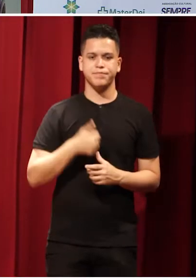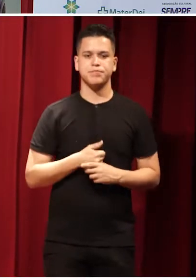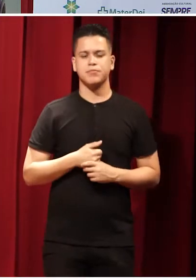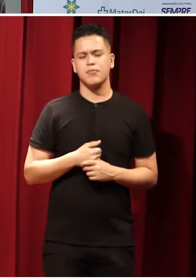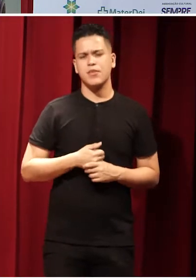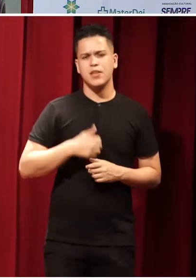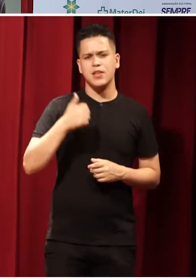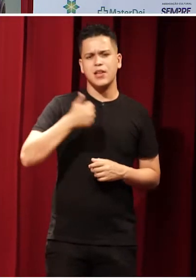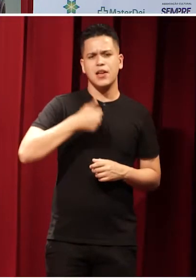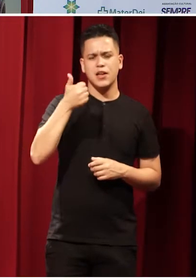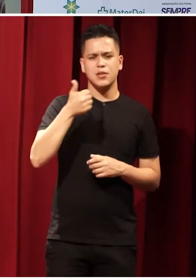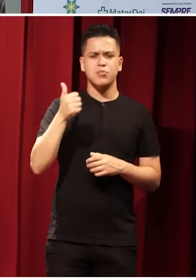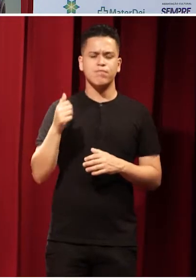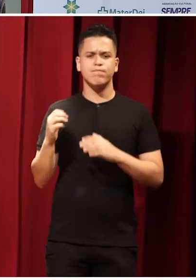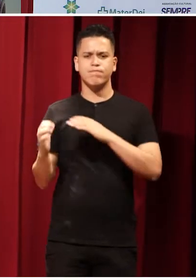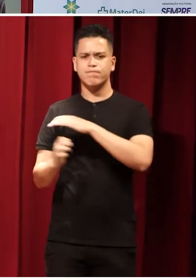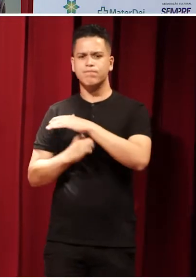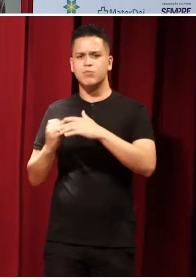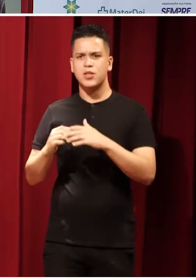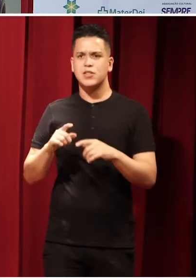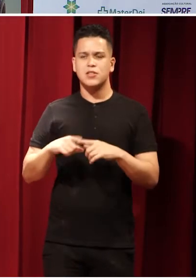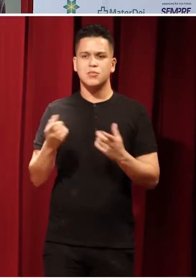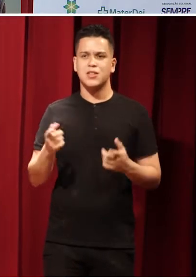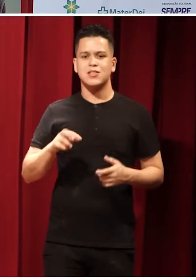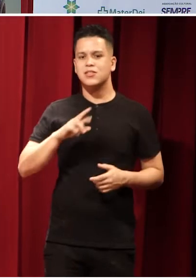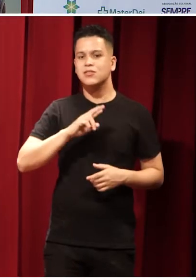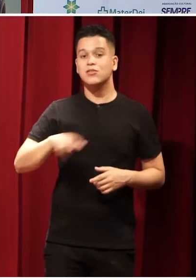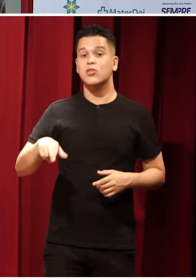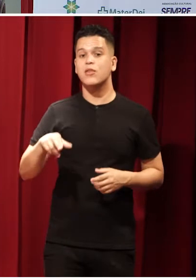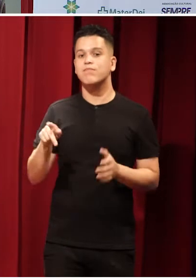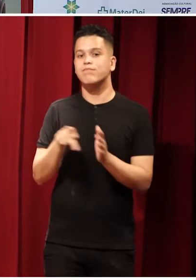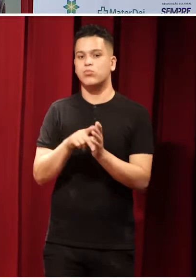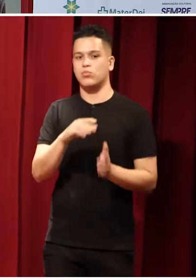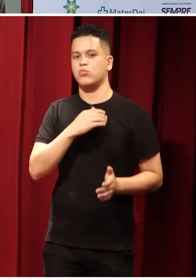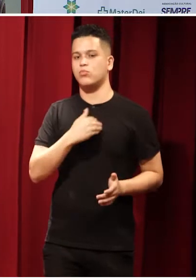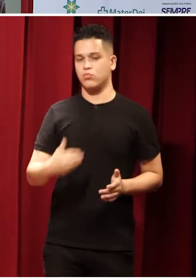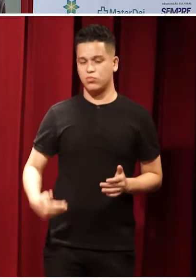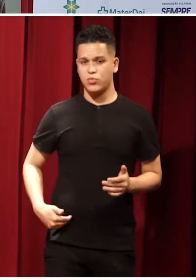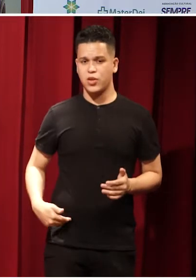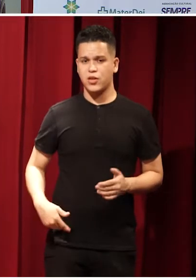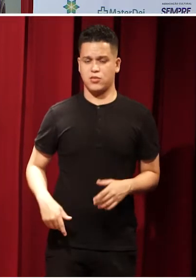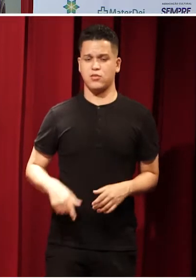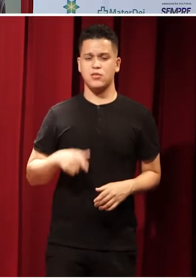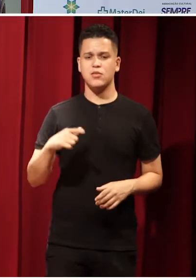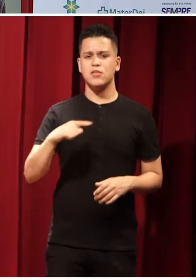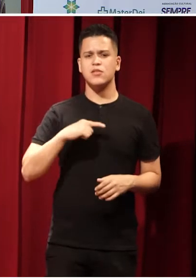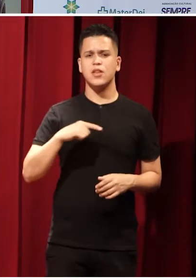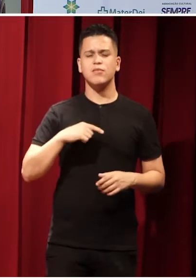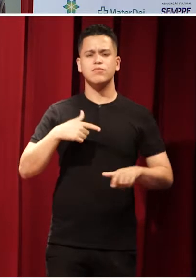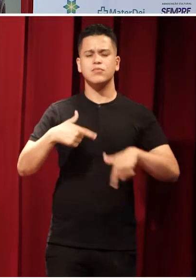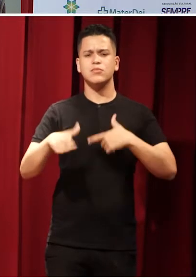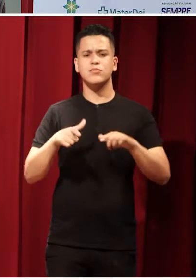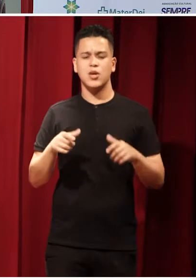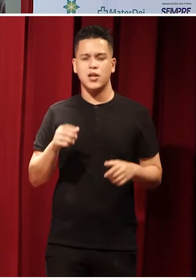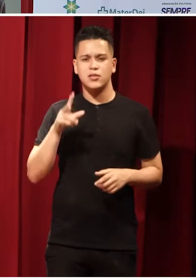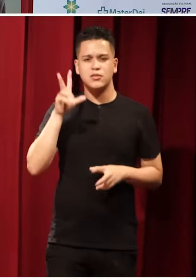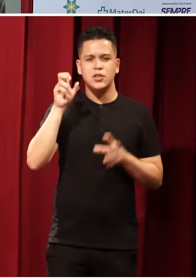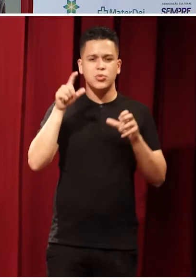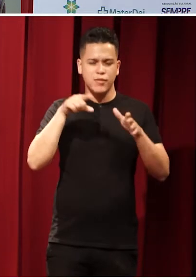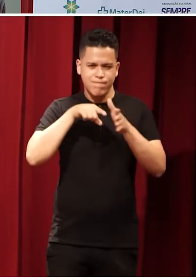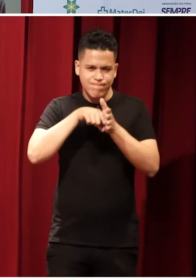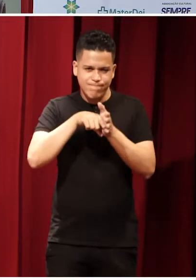grandes organizações não governamentais de ativismo na Amazônia são organizações que possuem um